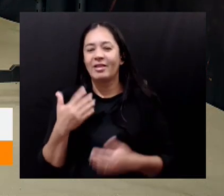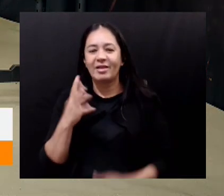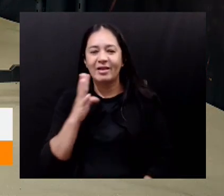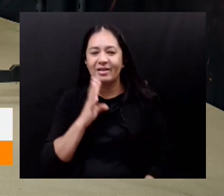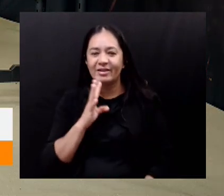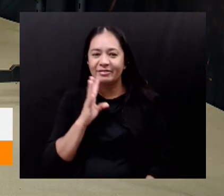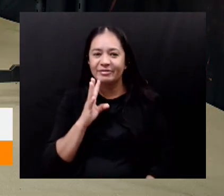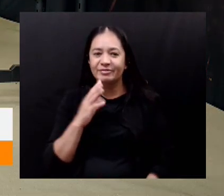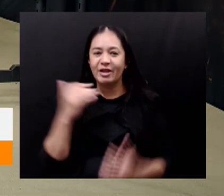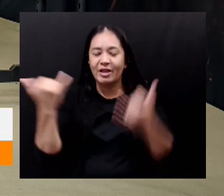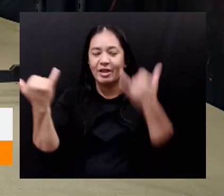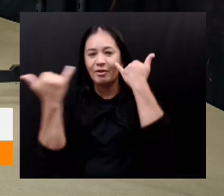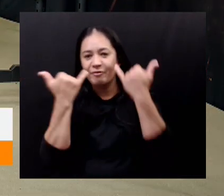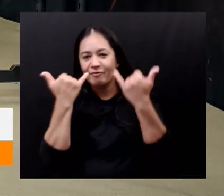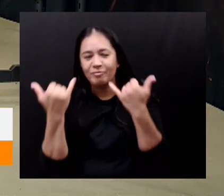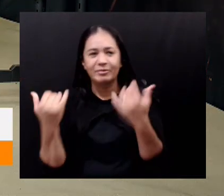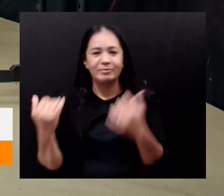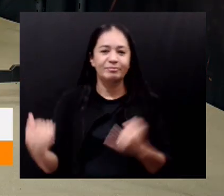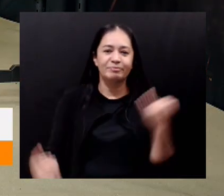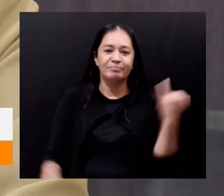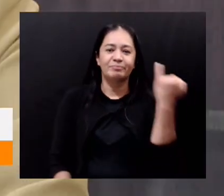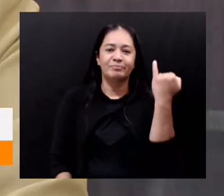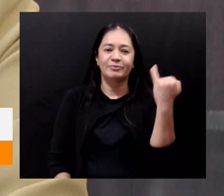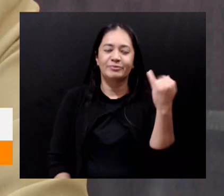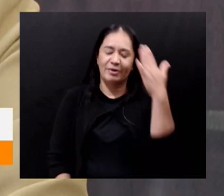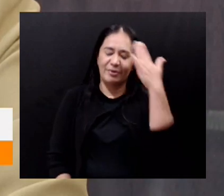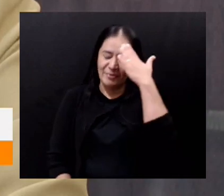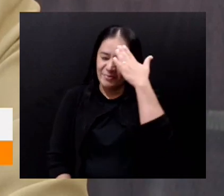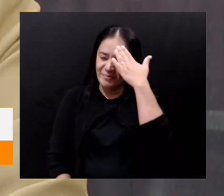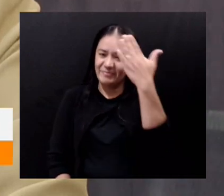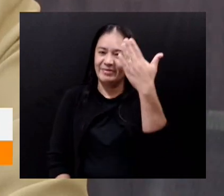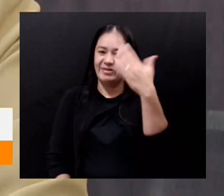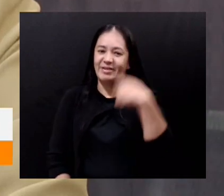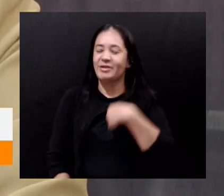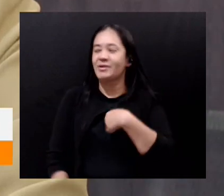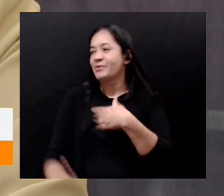muito preciosa para a gente. Obrigada. Eu é que agradeço o convite.